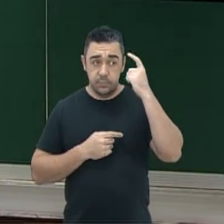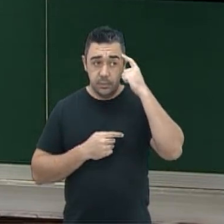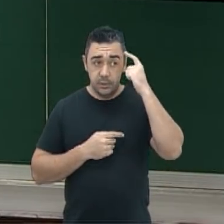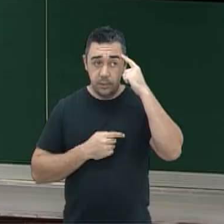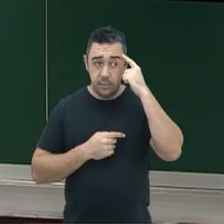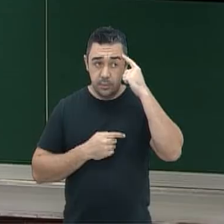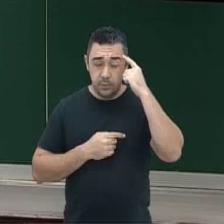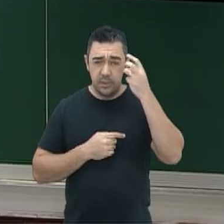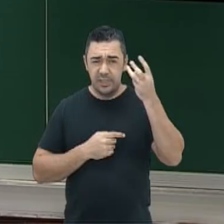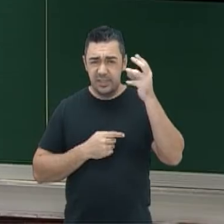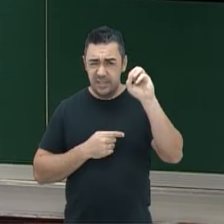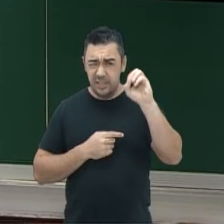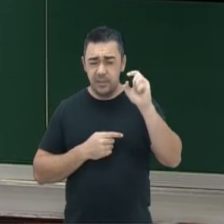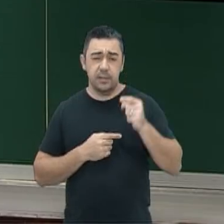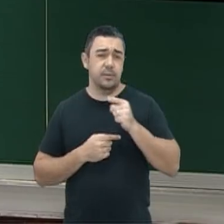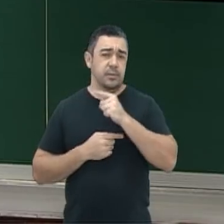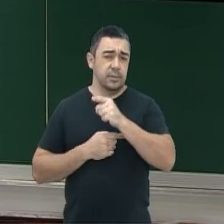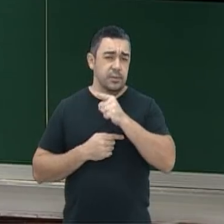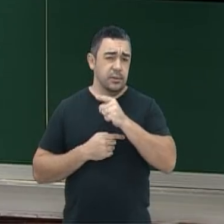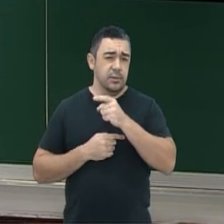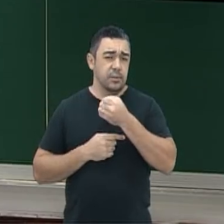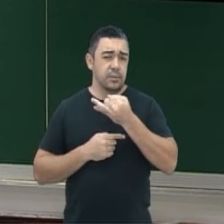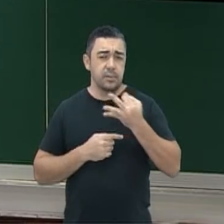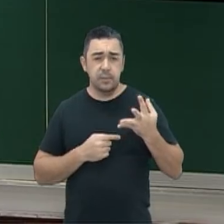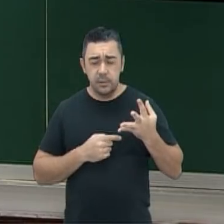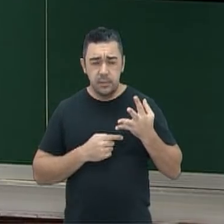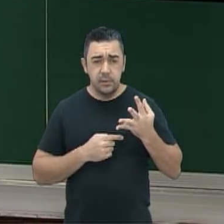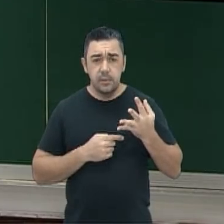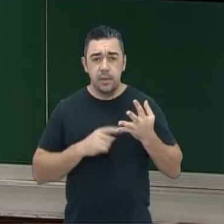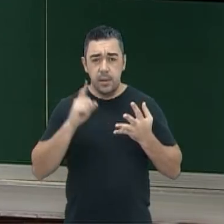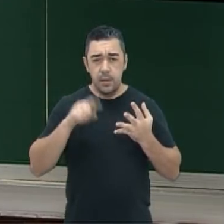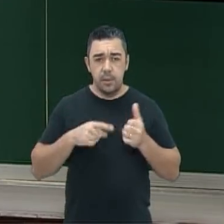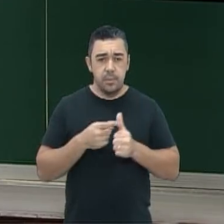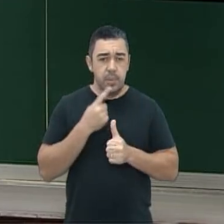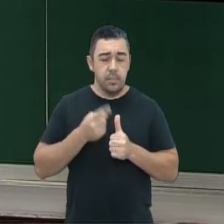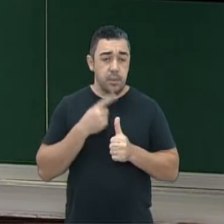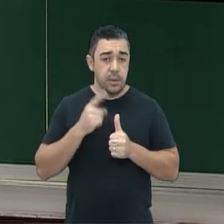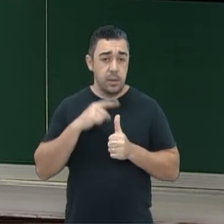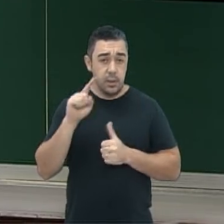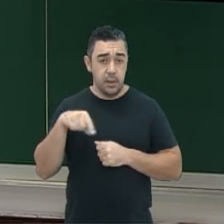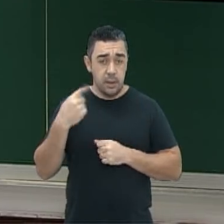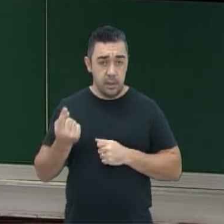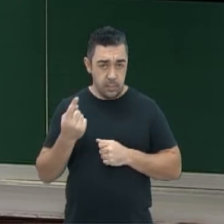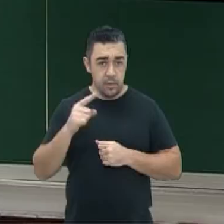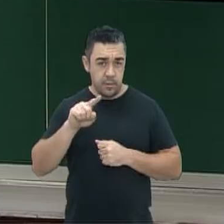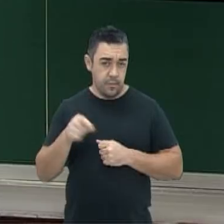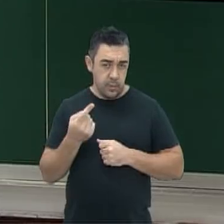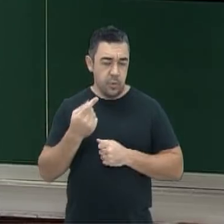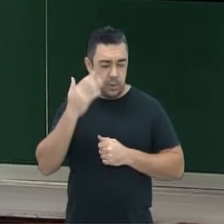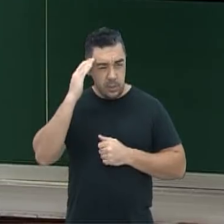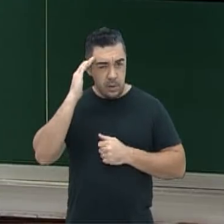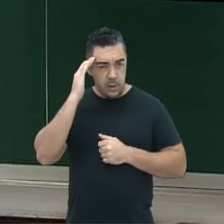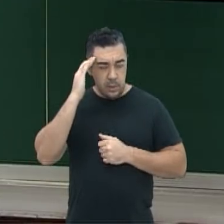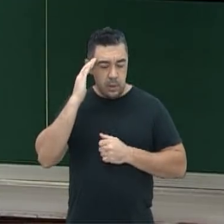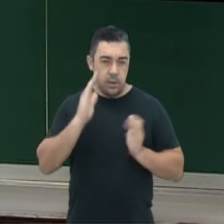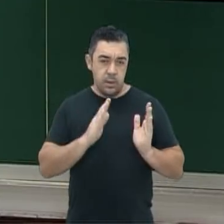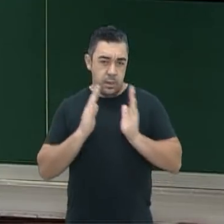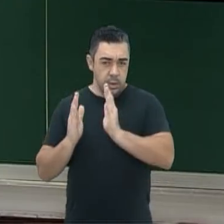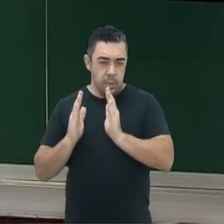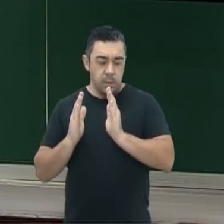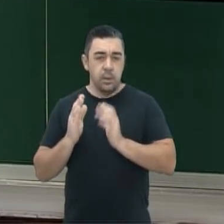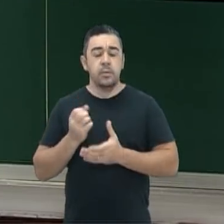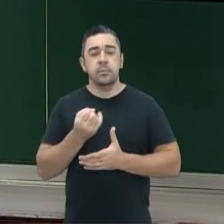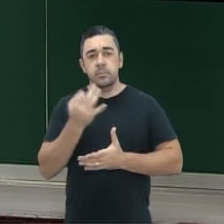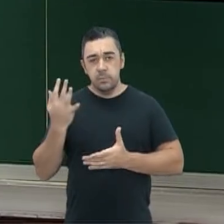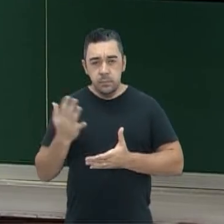décimos. Mas 30 décimos é a primeira ordem depois da vírgula, vamos colocar assim, né? A primeira casinha depois